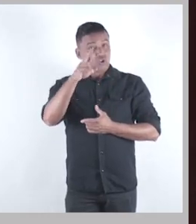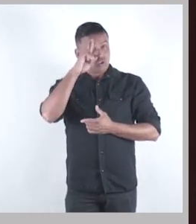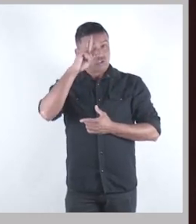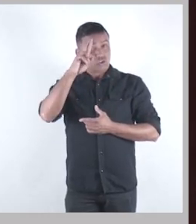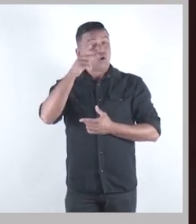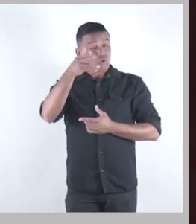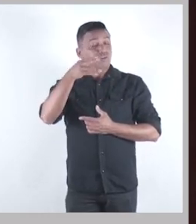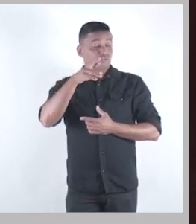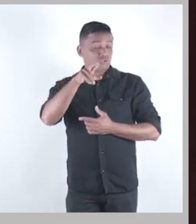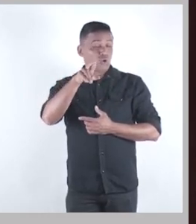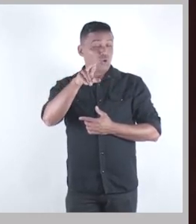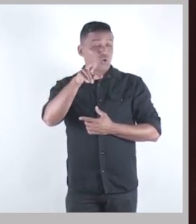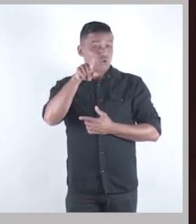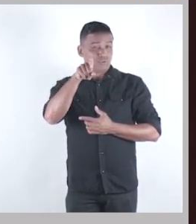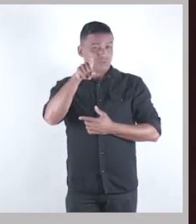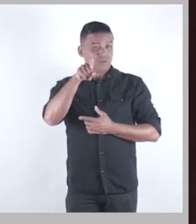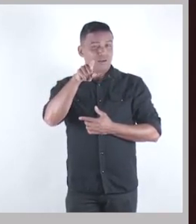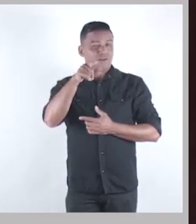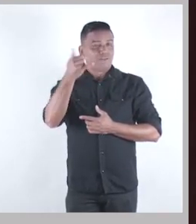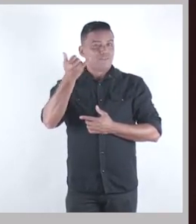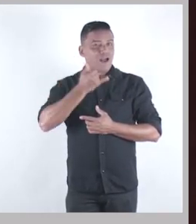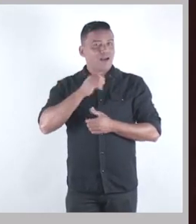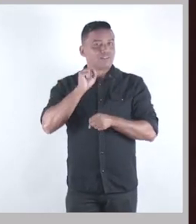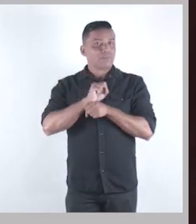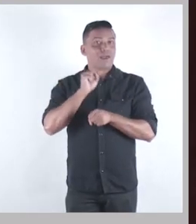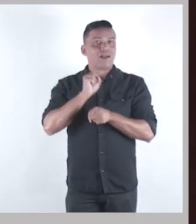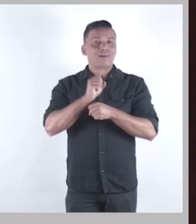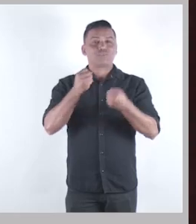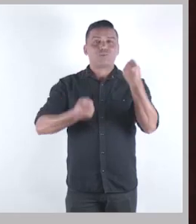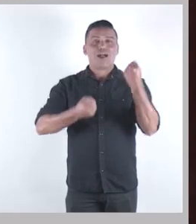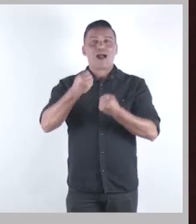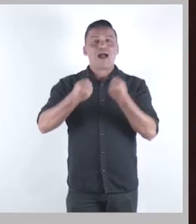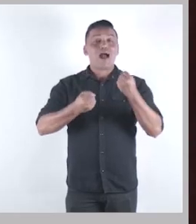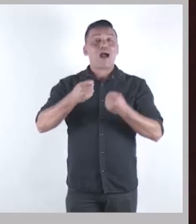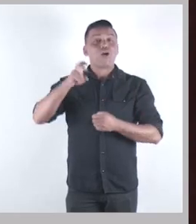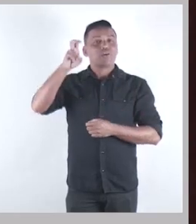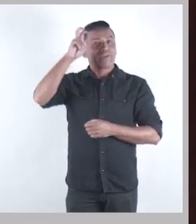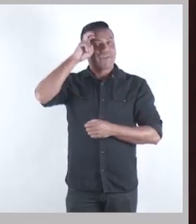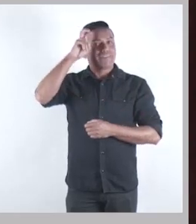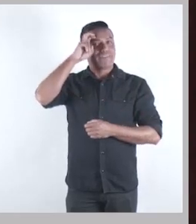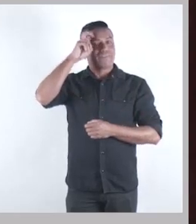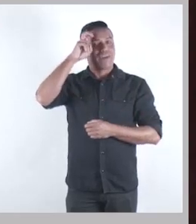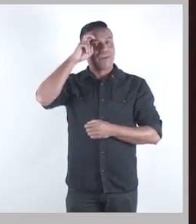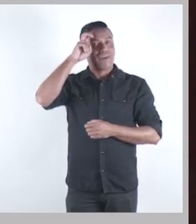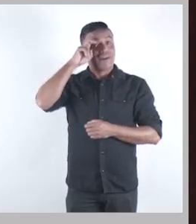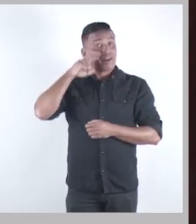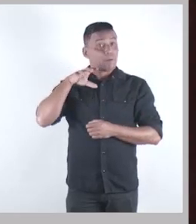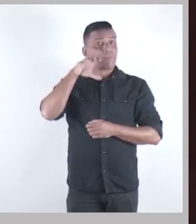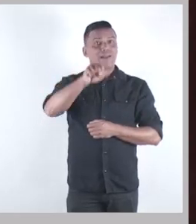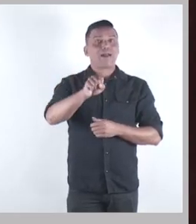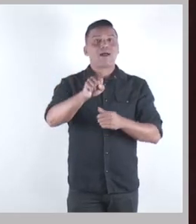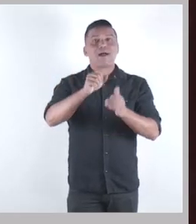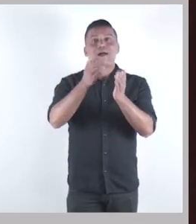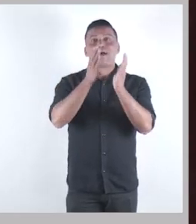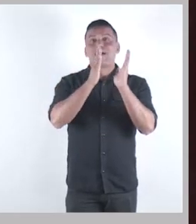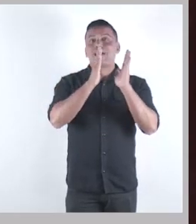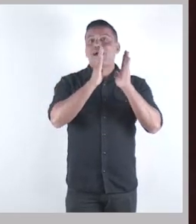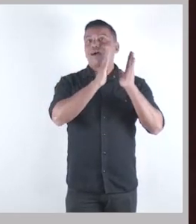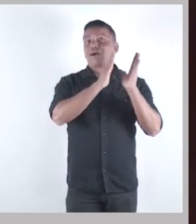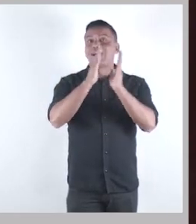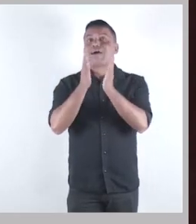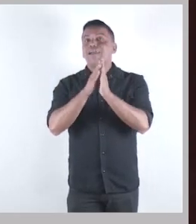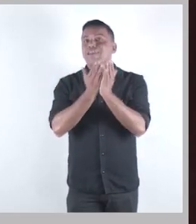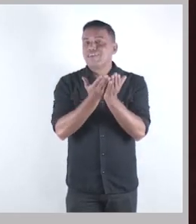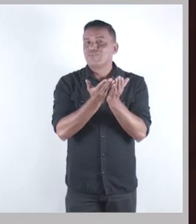que ficava aguardando, né, a chegada desse carro às quintas-feiras para buscar o próximo livro. E